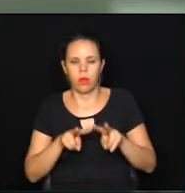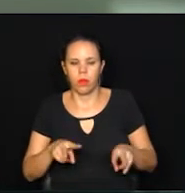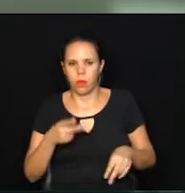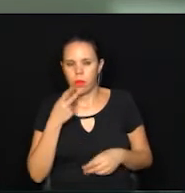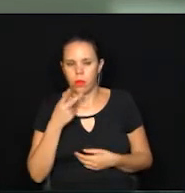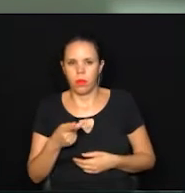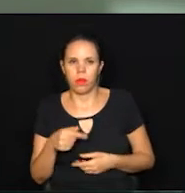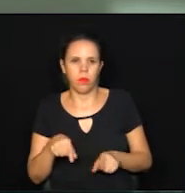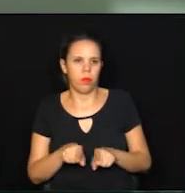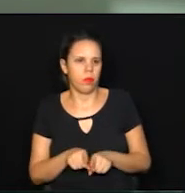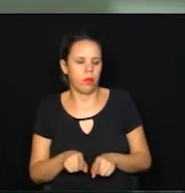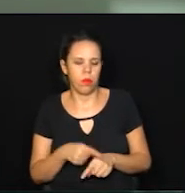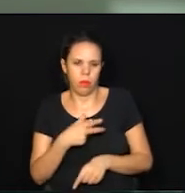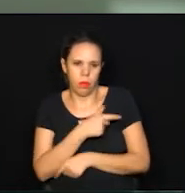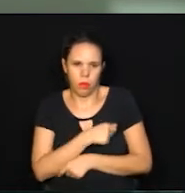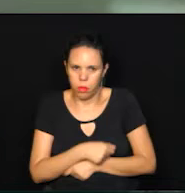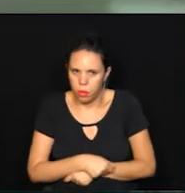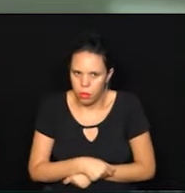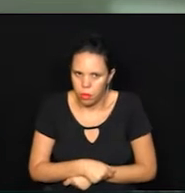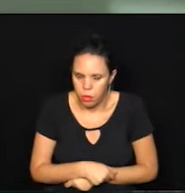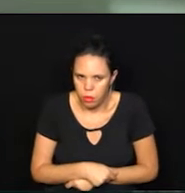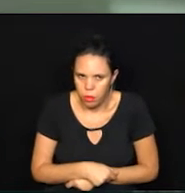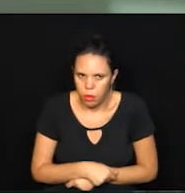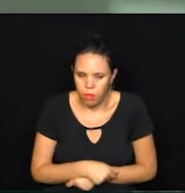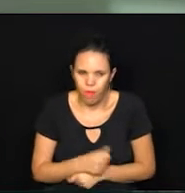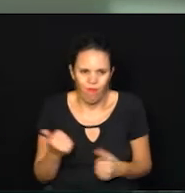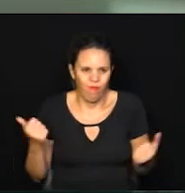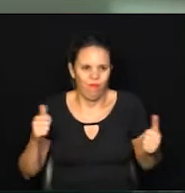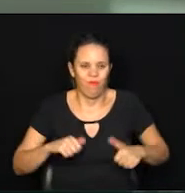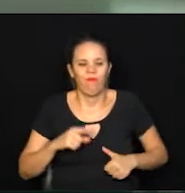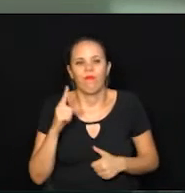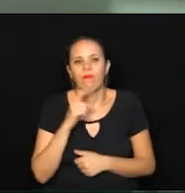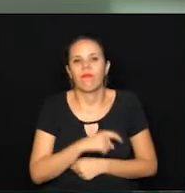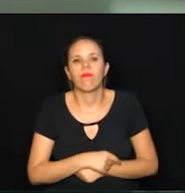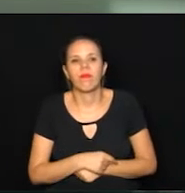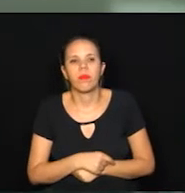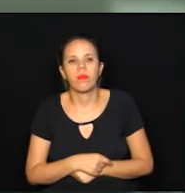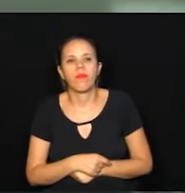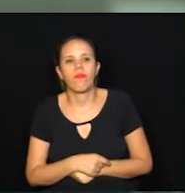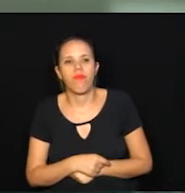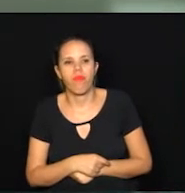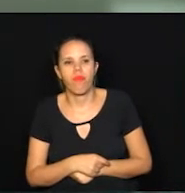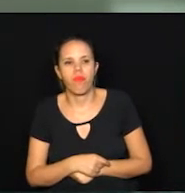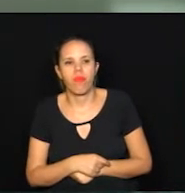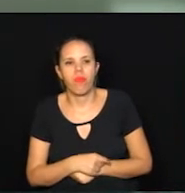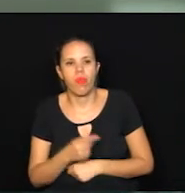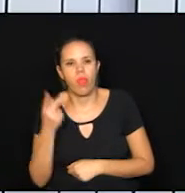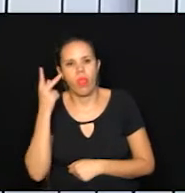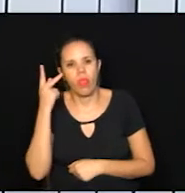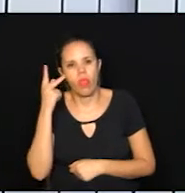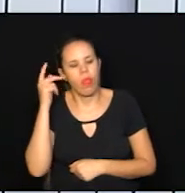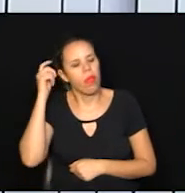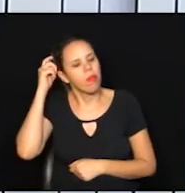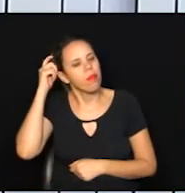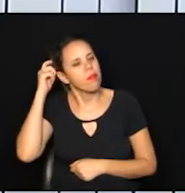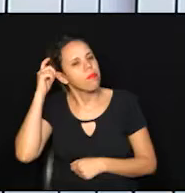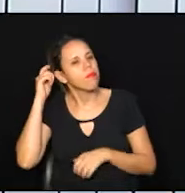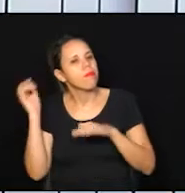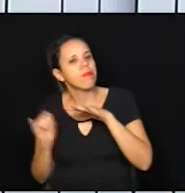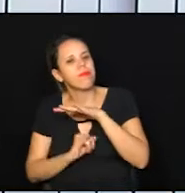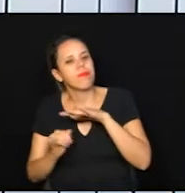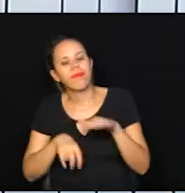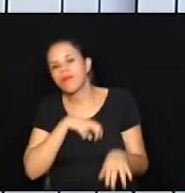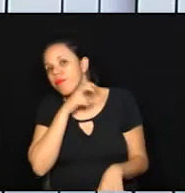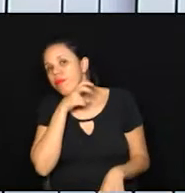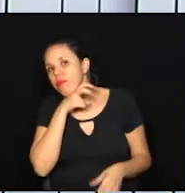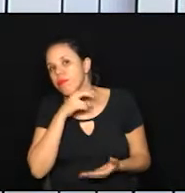a busca por uma vacina. Isso é terrível. São Paulo, através do Instituto Butantan, já